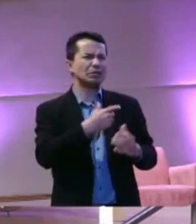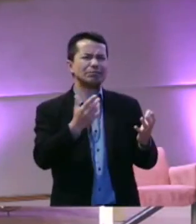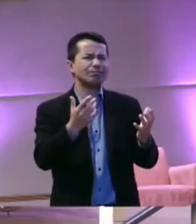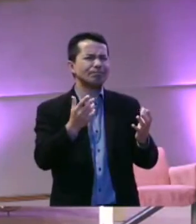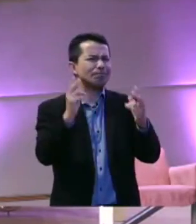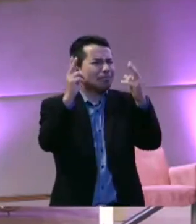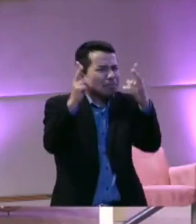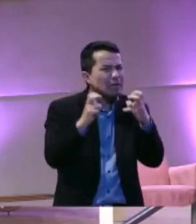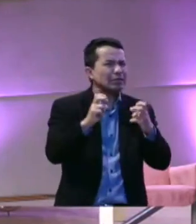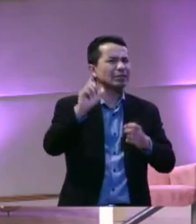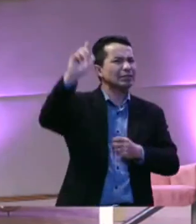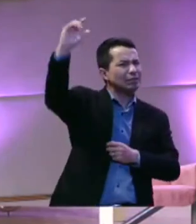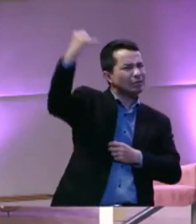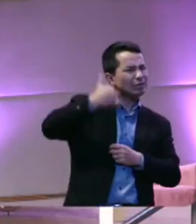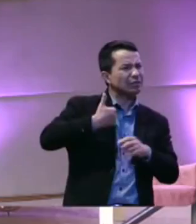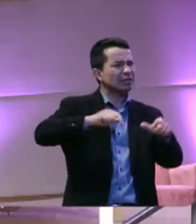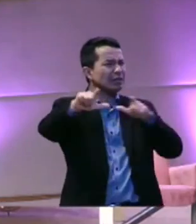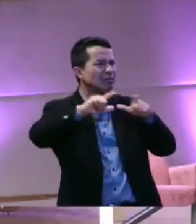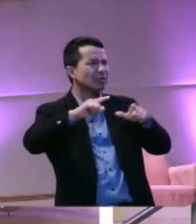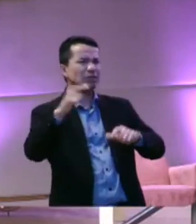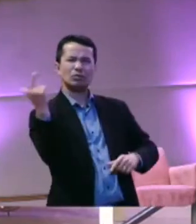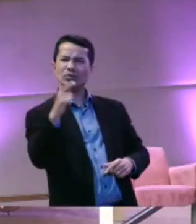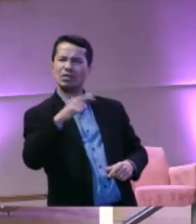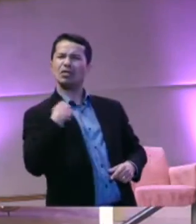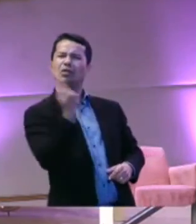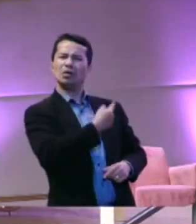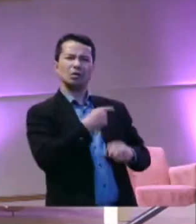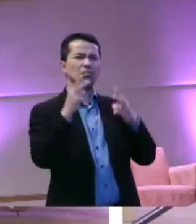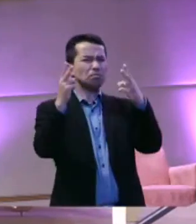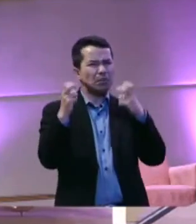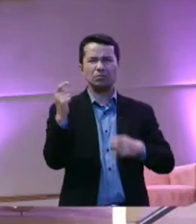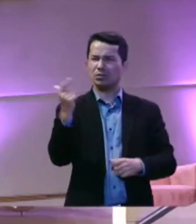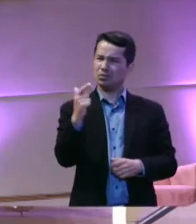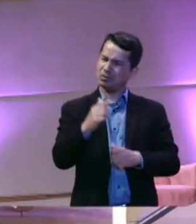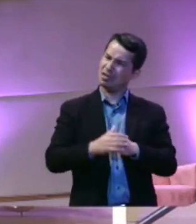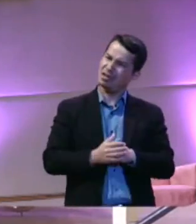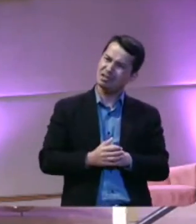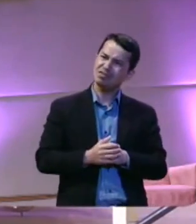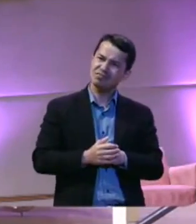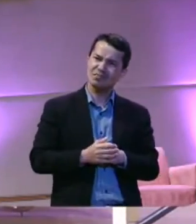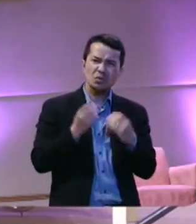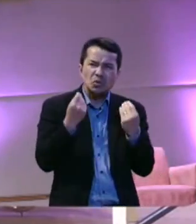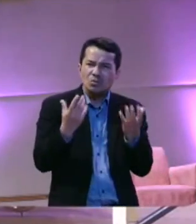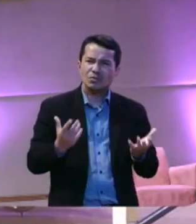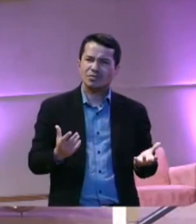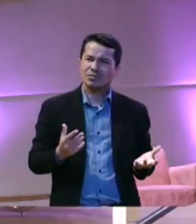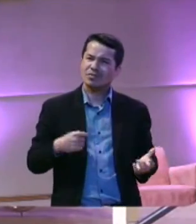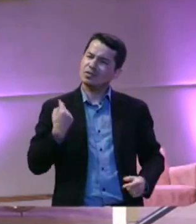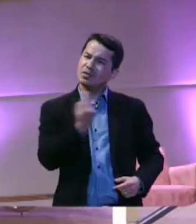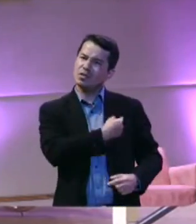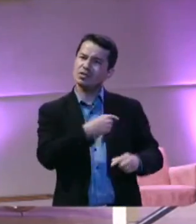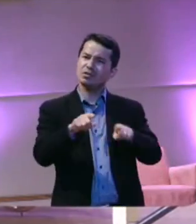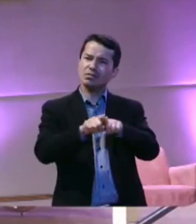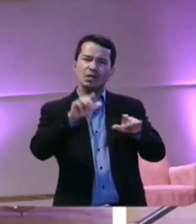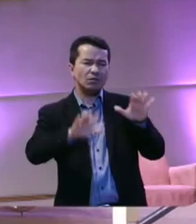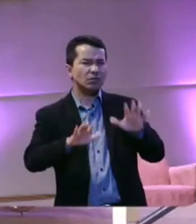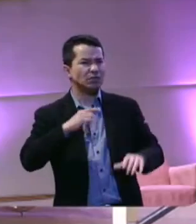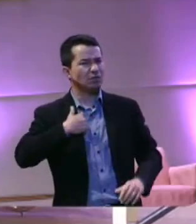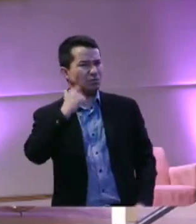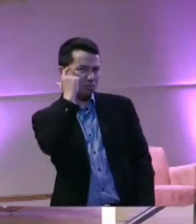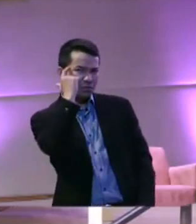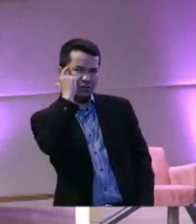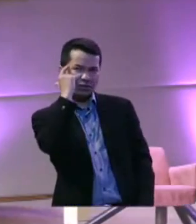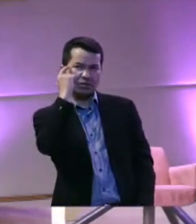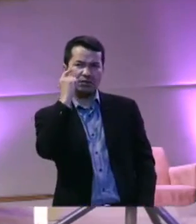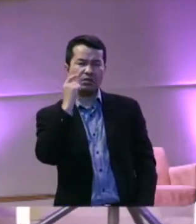insensíveis para entender esse tempo de manifestação que está sendo derramado sobre nós. Às vezes me faz pensar que